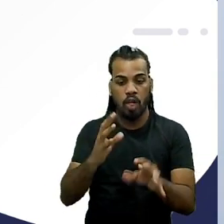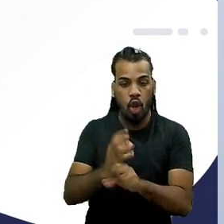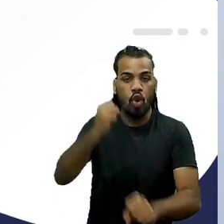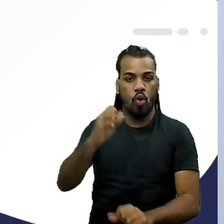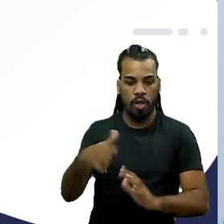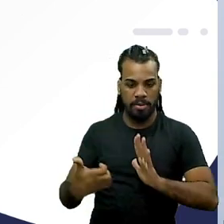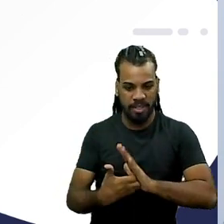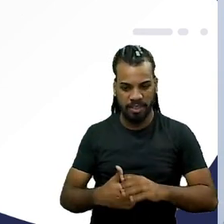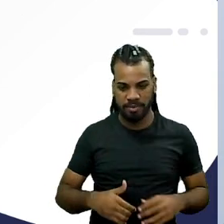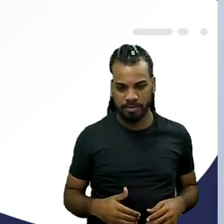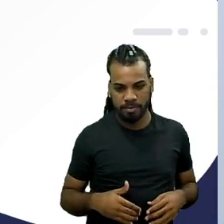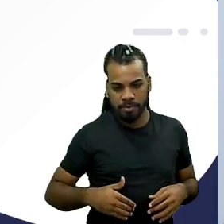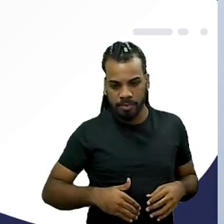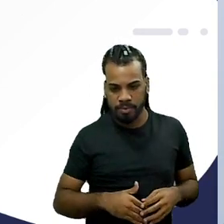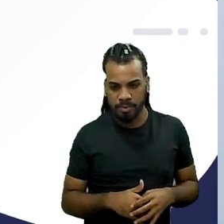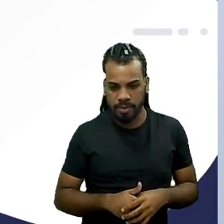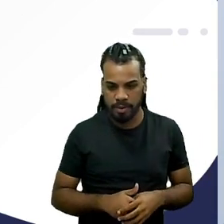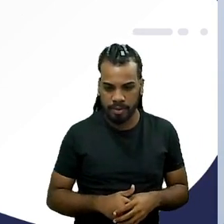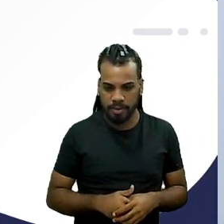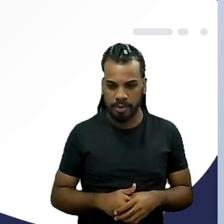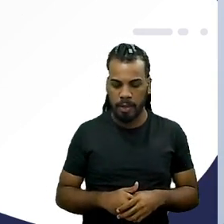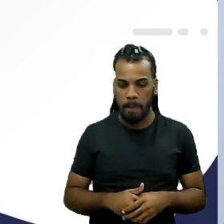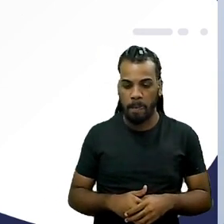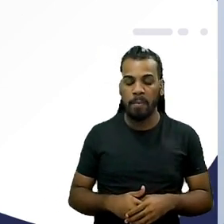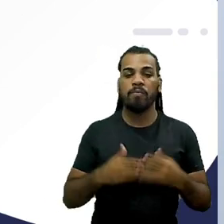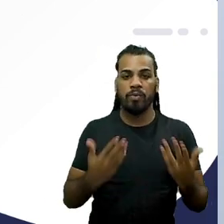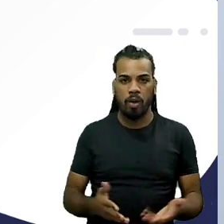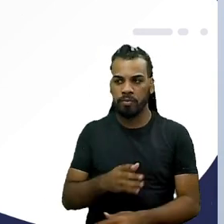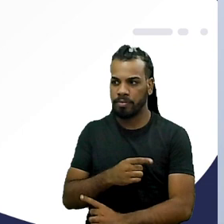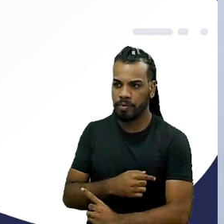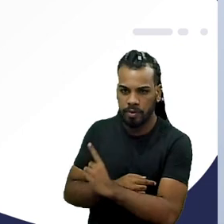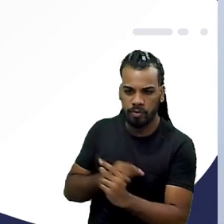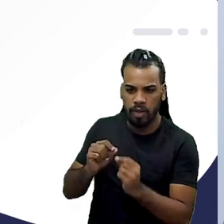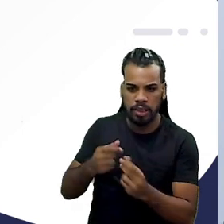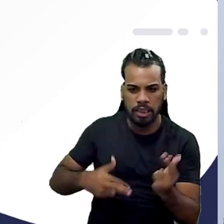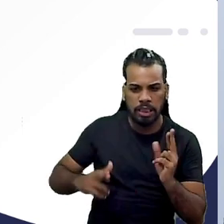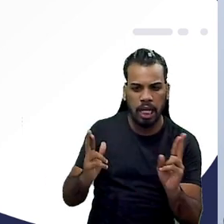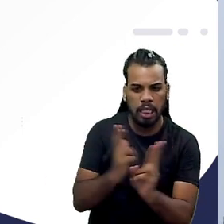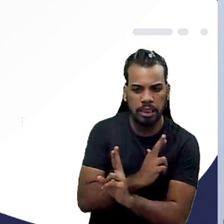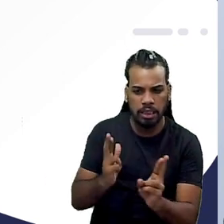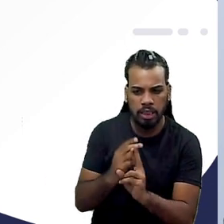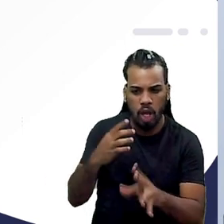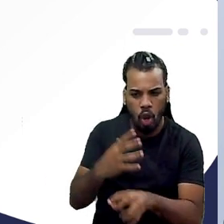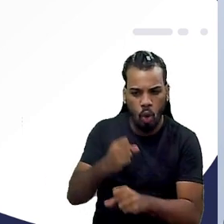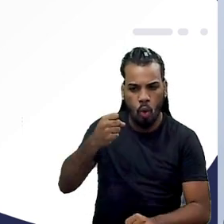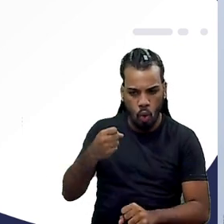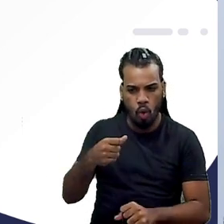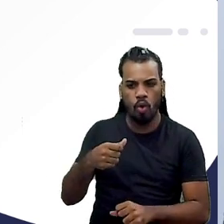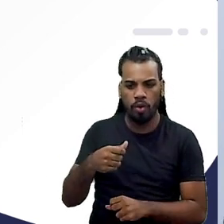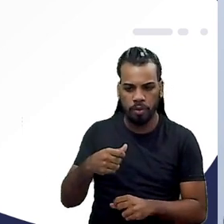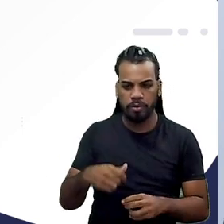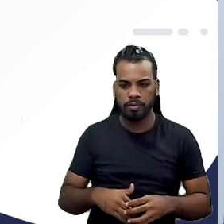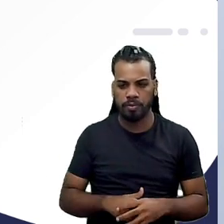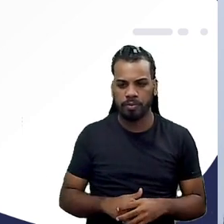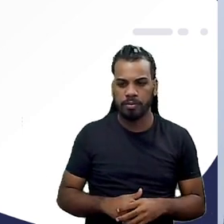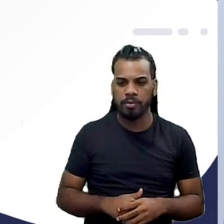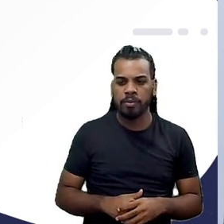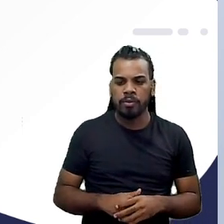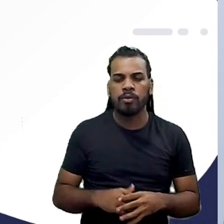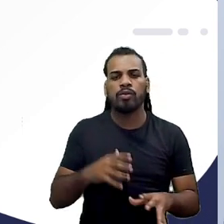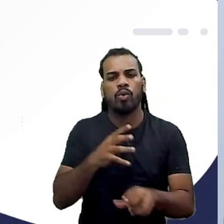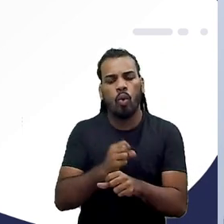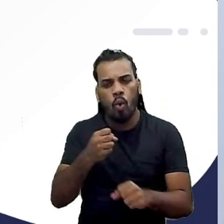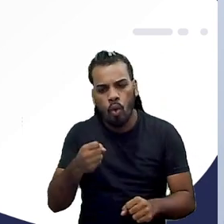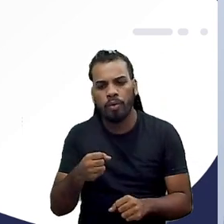empresa. Quando nós fazemos essa relação de lucro, de margem de contribuição, custo